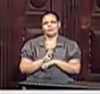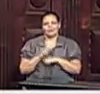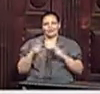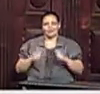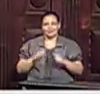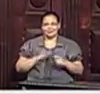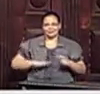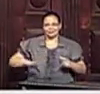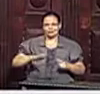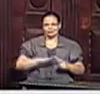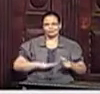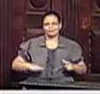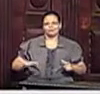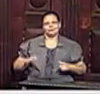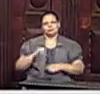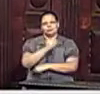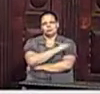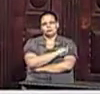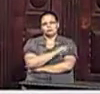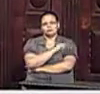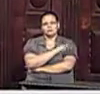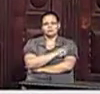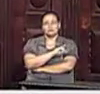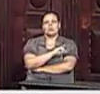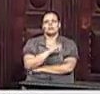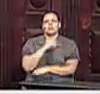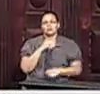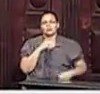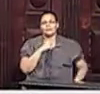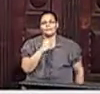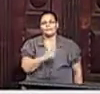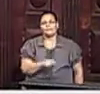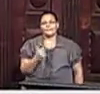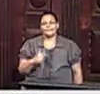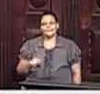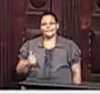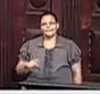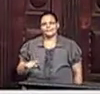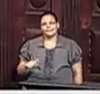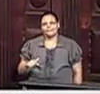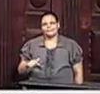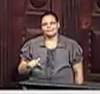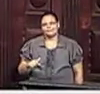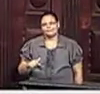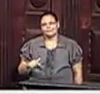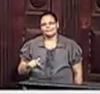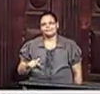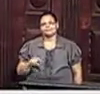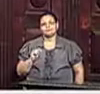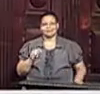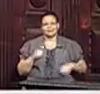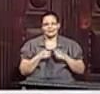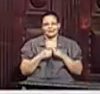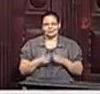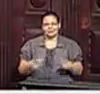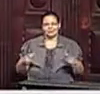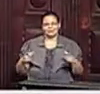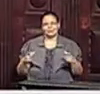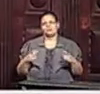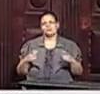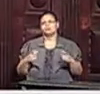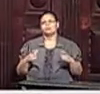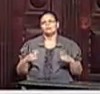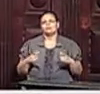região metropolitana está muito mais comprometida com o crescimento